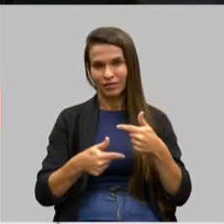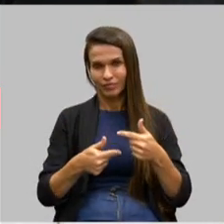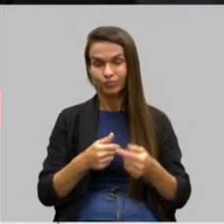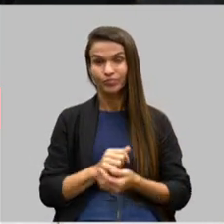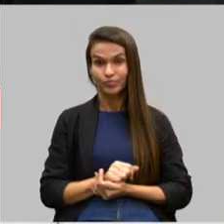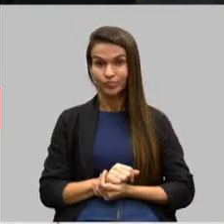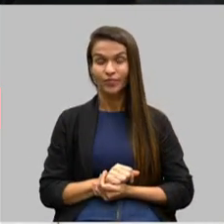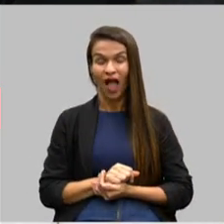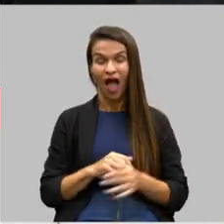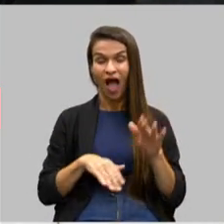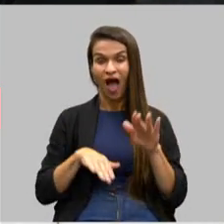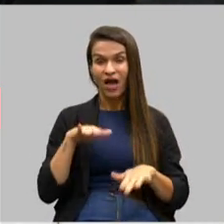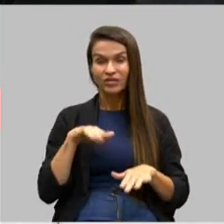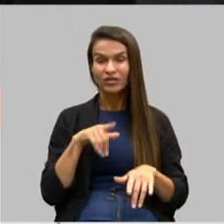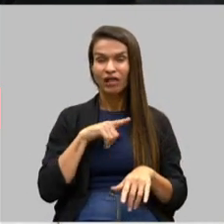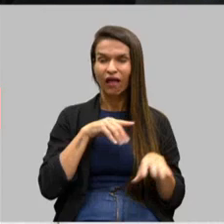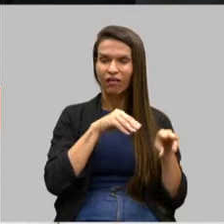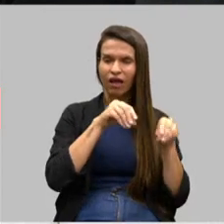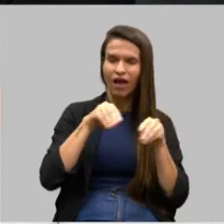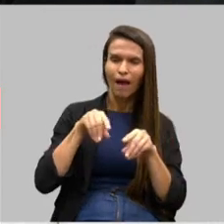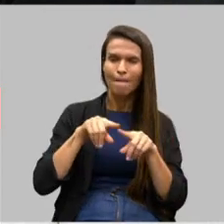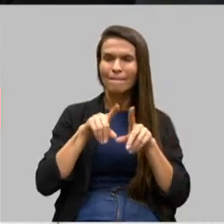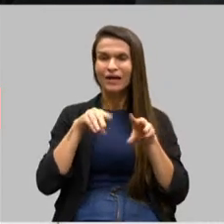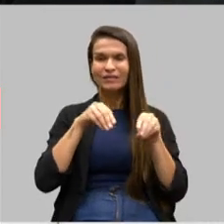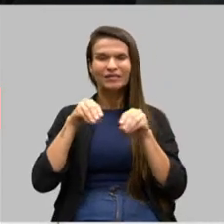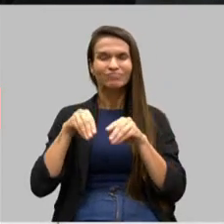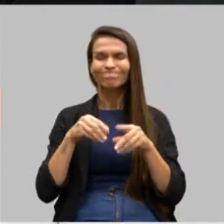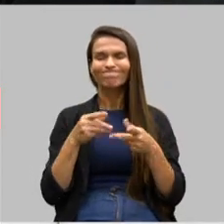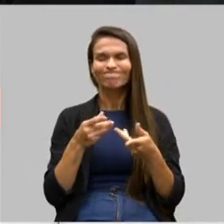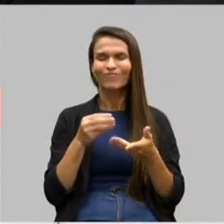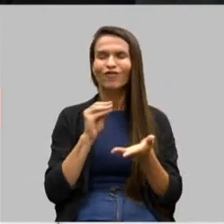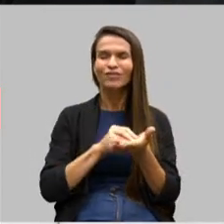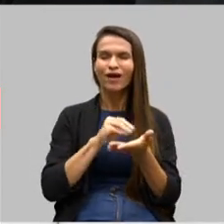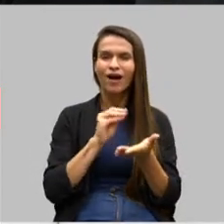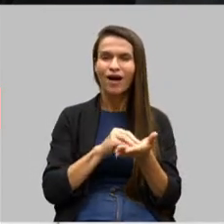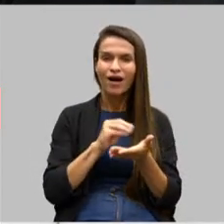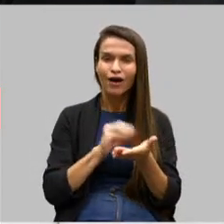Às vezes tem terra, mas a terra não é o suficiente para